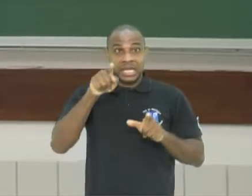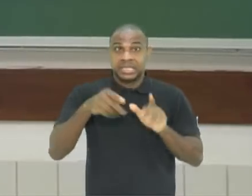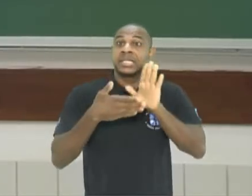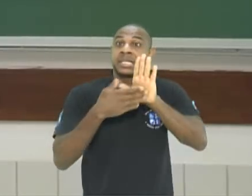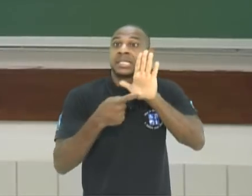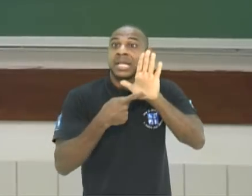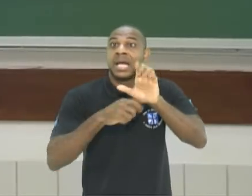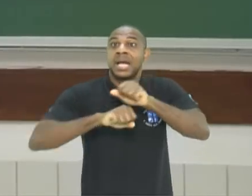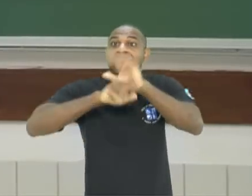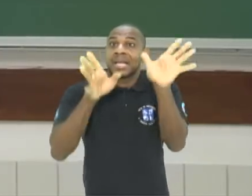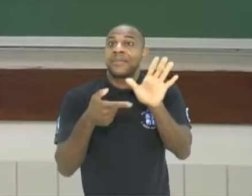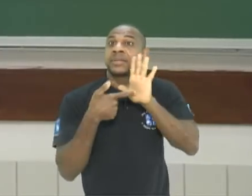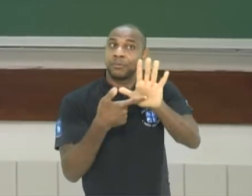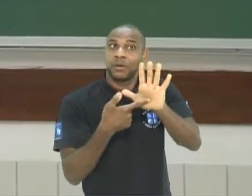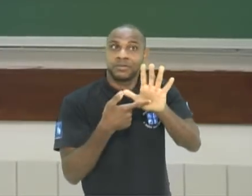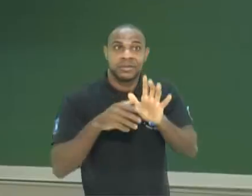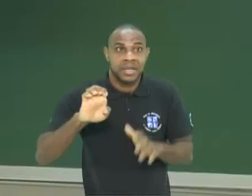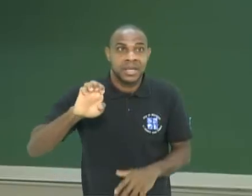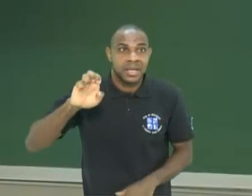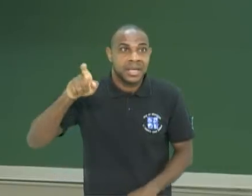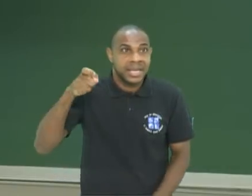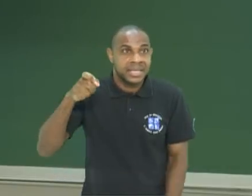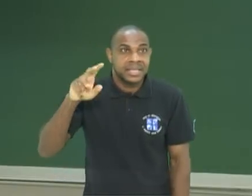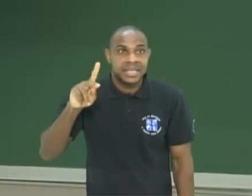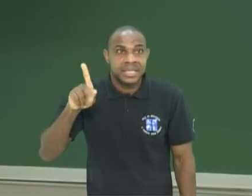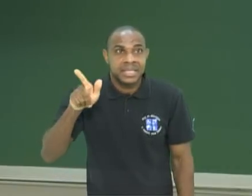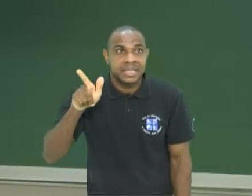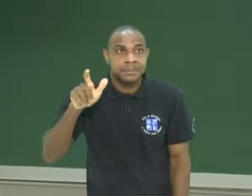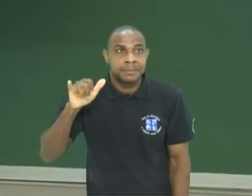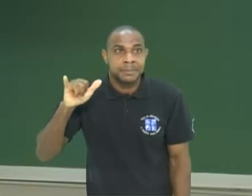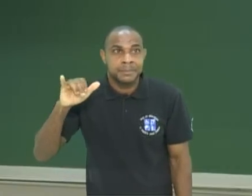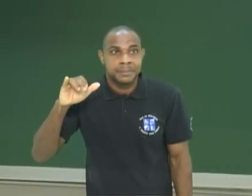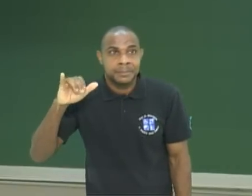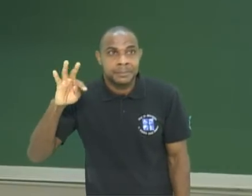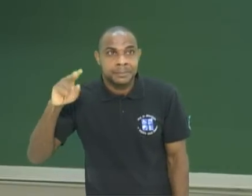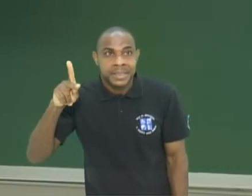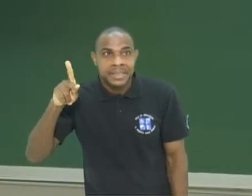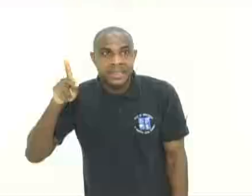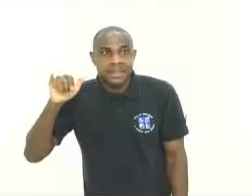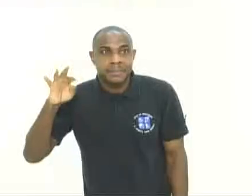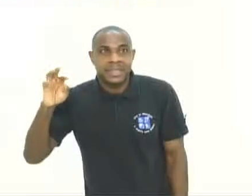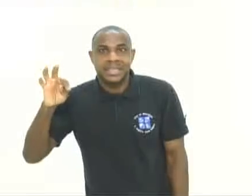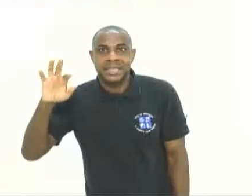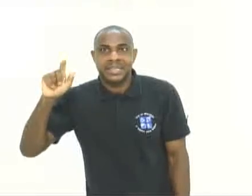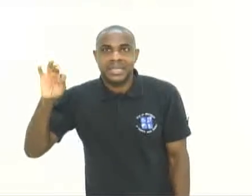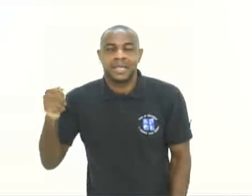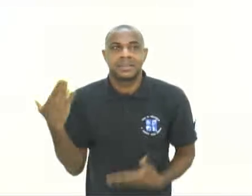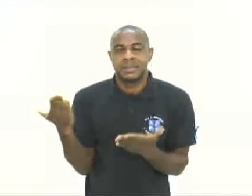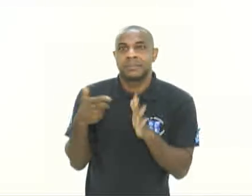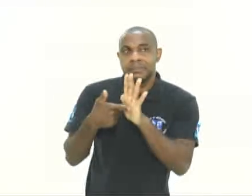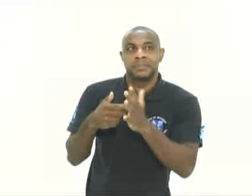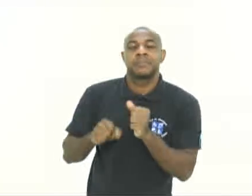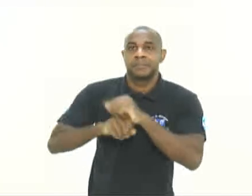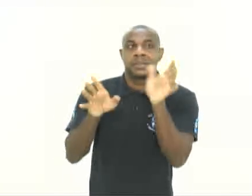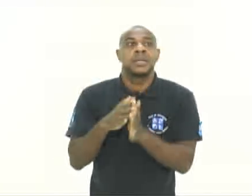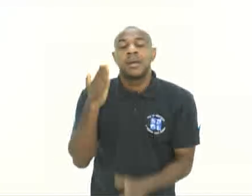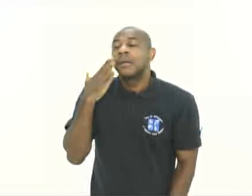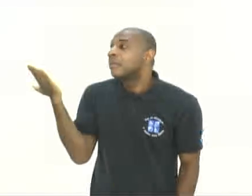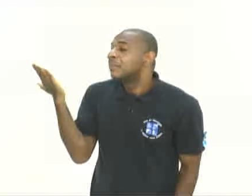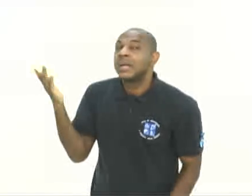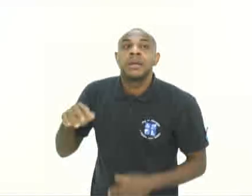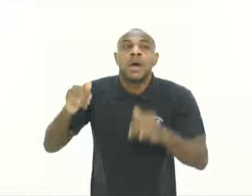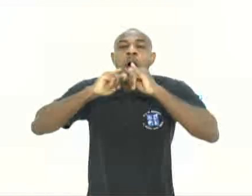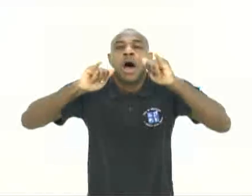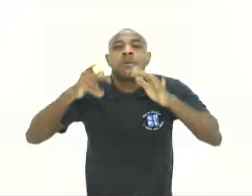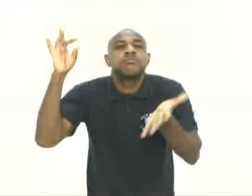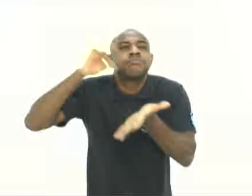Olha só o que eu trouxe para vocês. Quais são as opiniões? É preciso verificar se a informação veiculada é de uma fonte